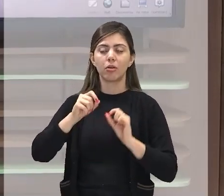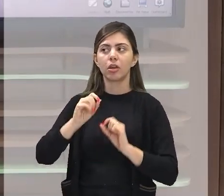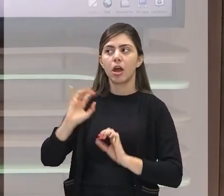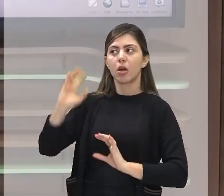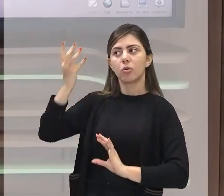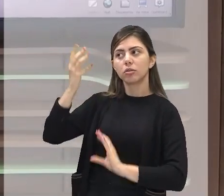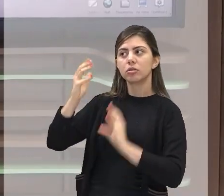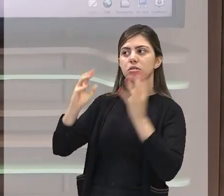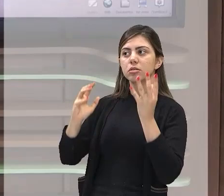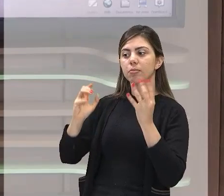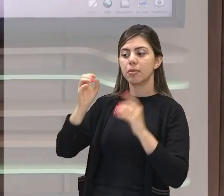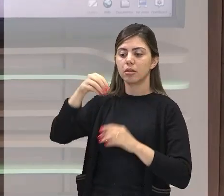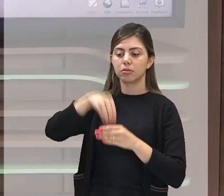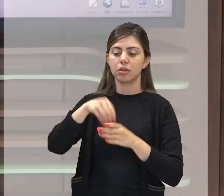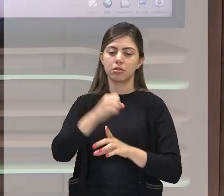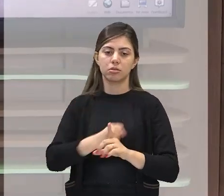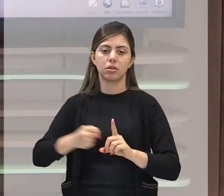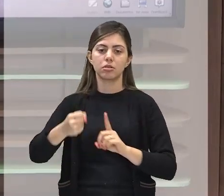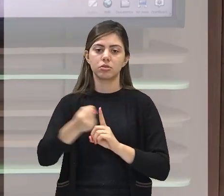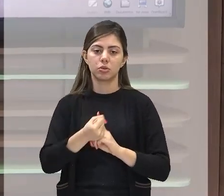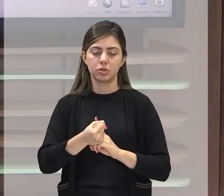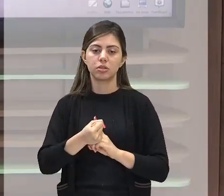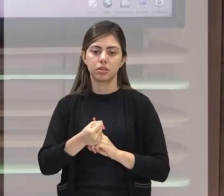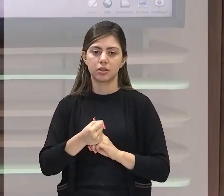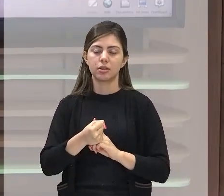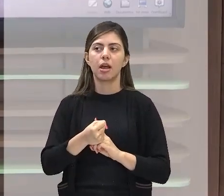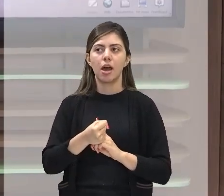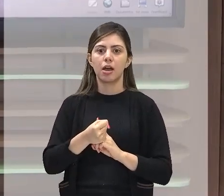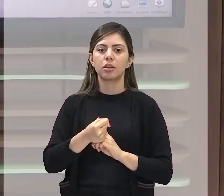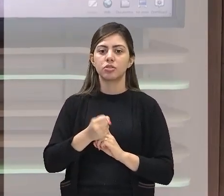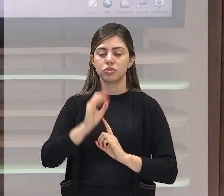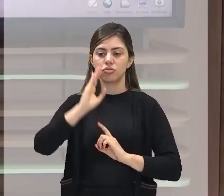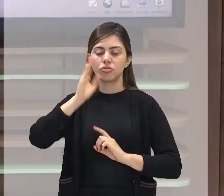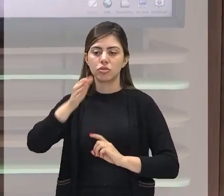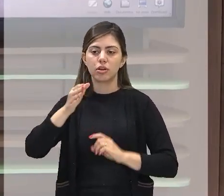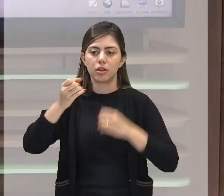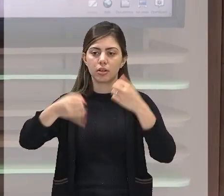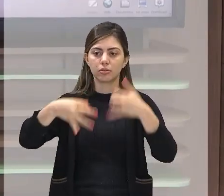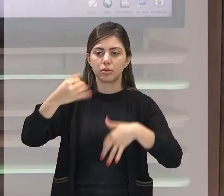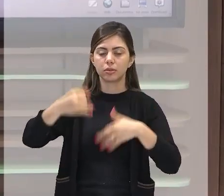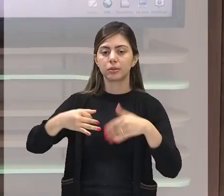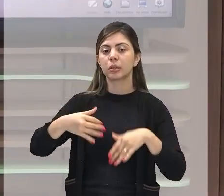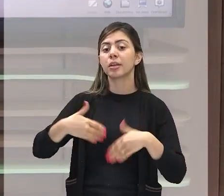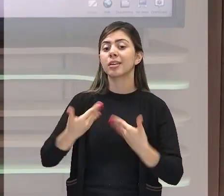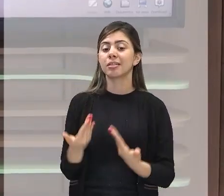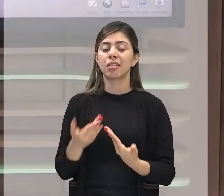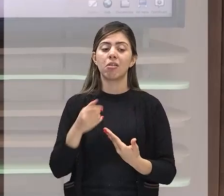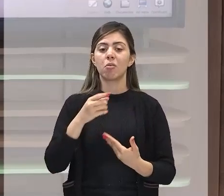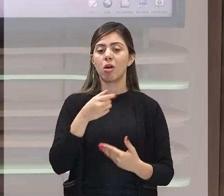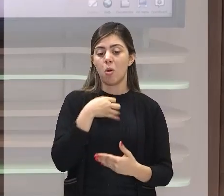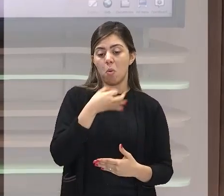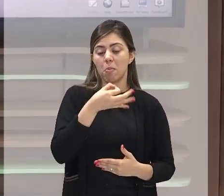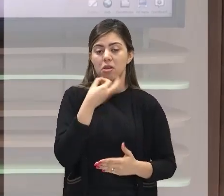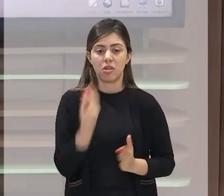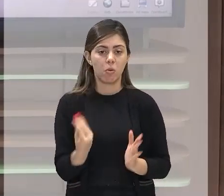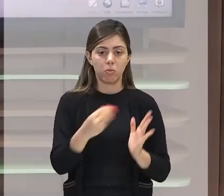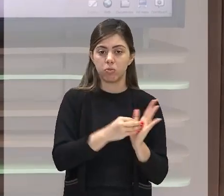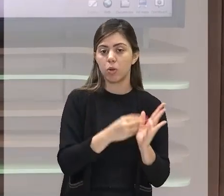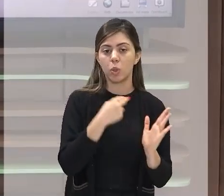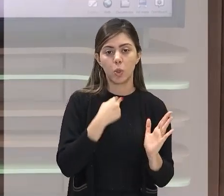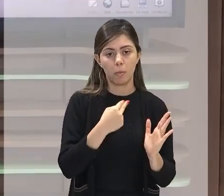fatos, eventos que ocorrem na sociedade de maneira clara, sucinta, objetiva, não é aí permitido